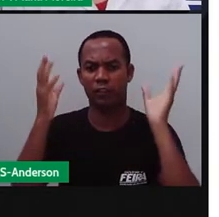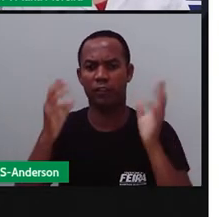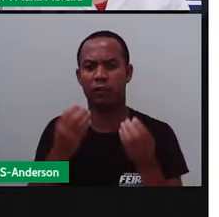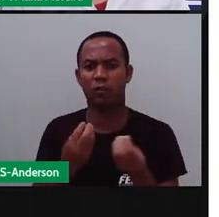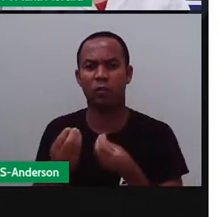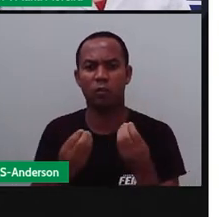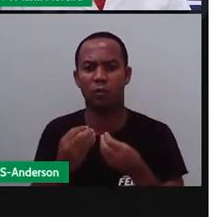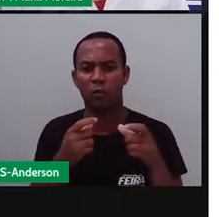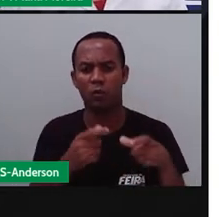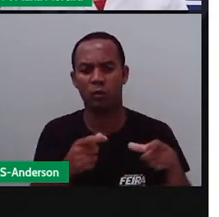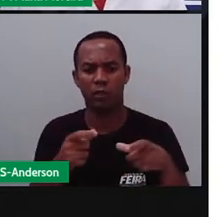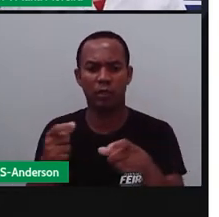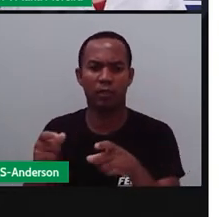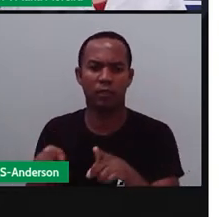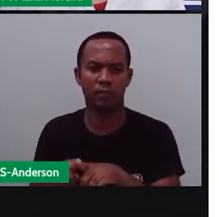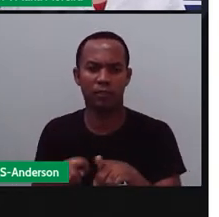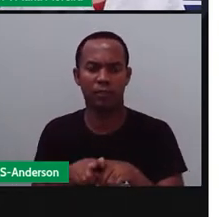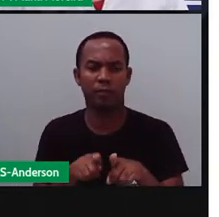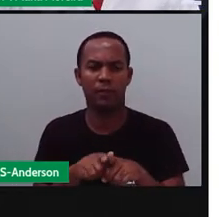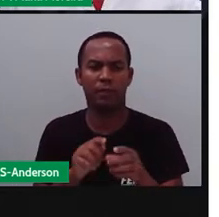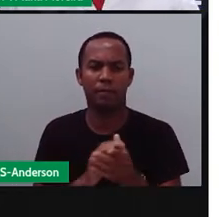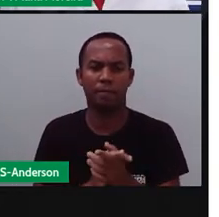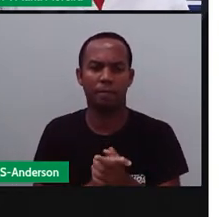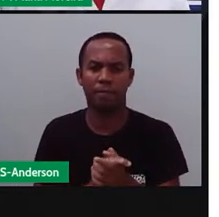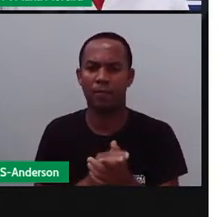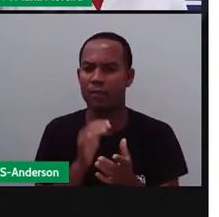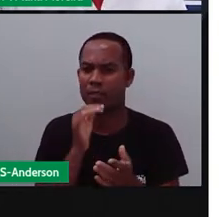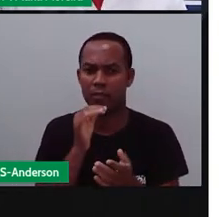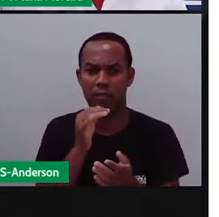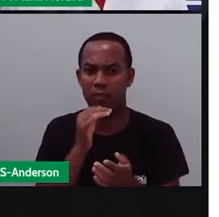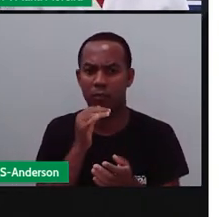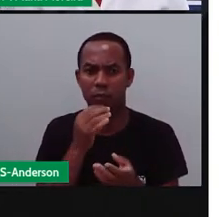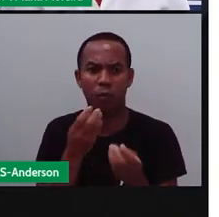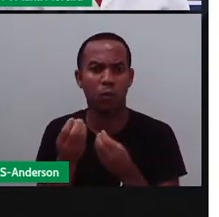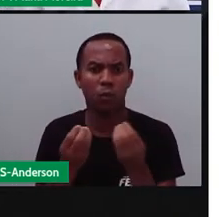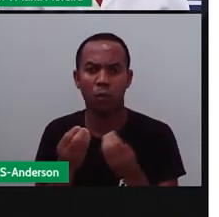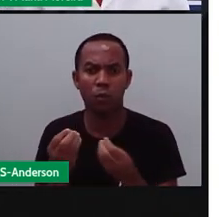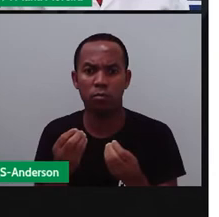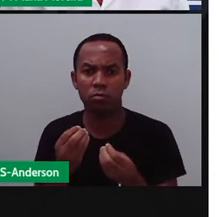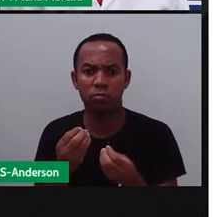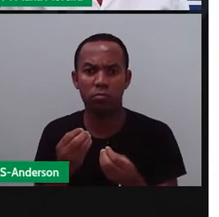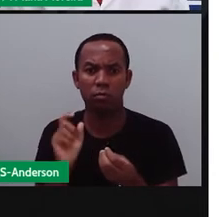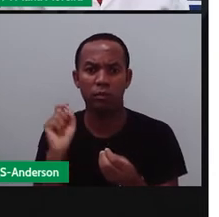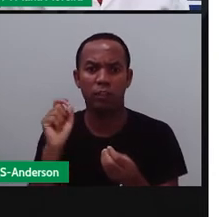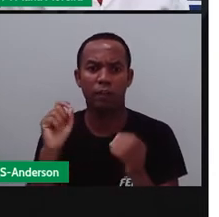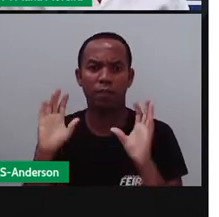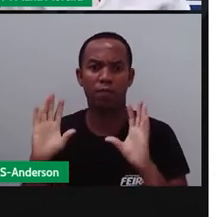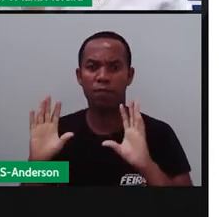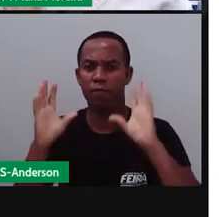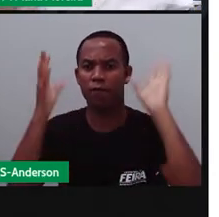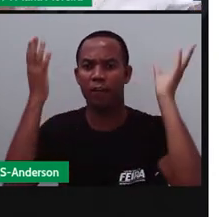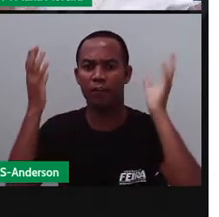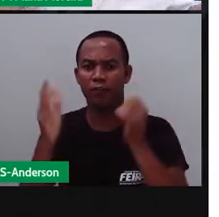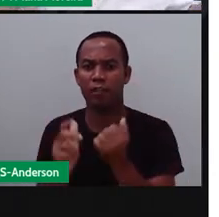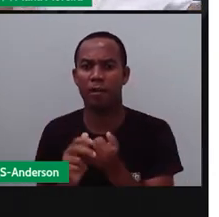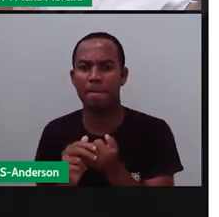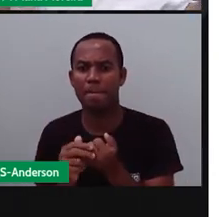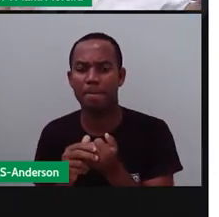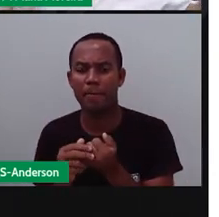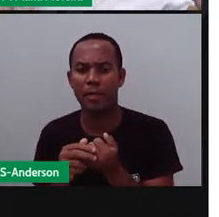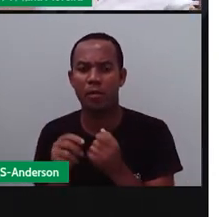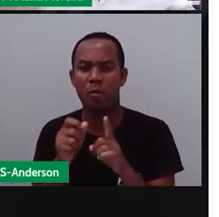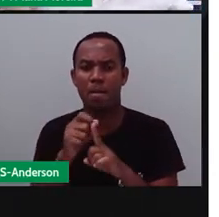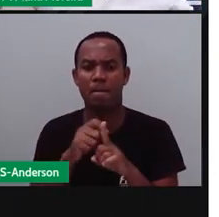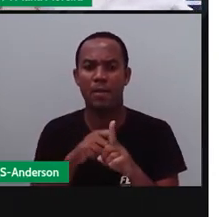ciclos de cada lugar. Então, por exemplo, não tem como se ter uma festa do milho em dezembro. Talvez uma festa do caju, uma festa